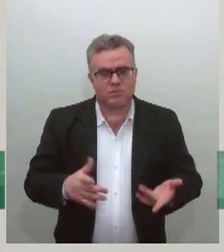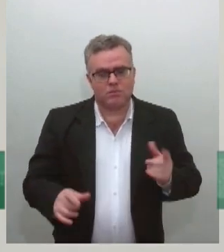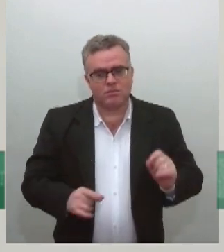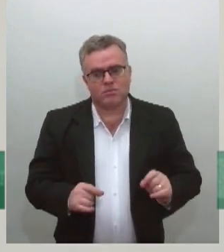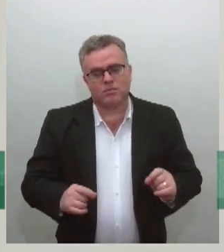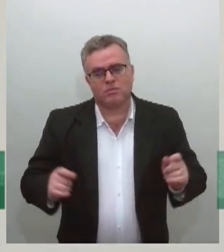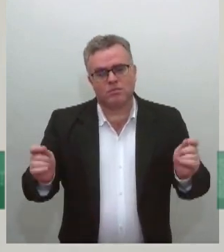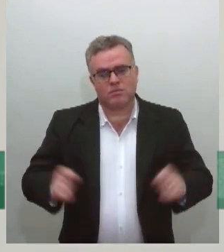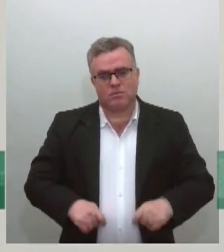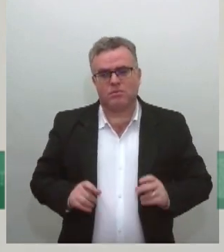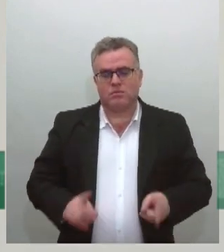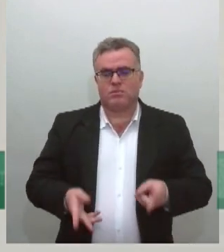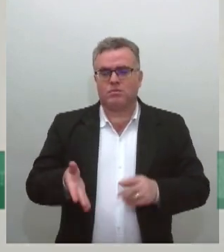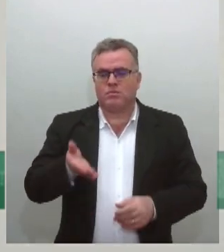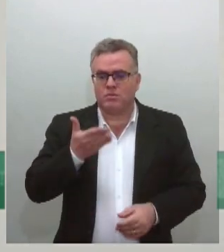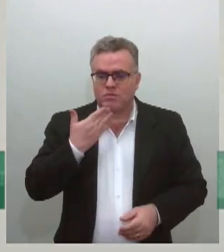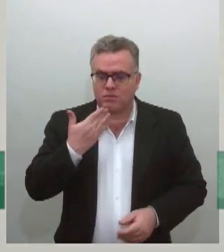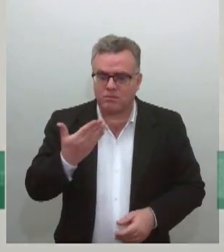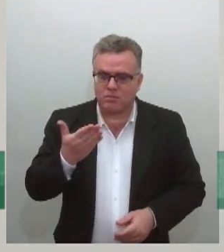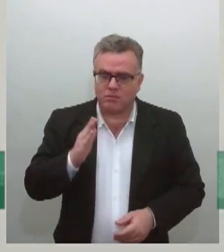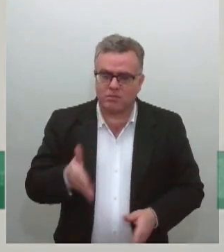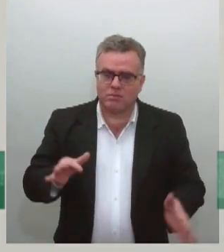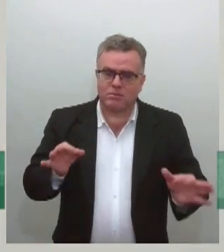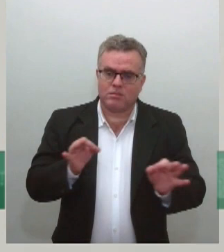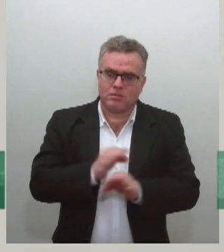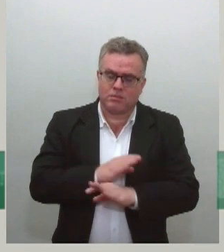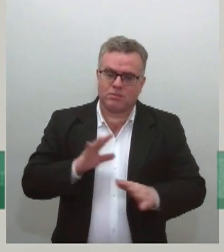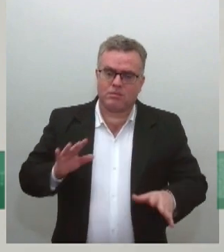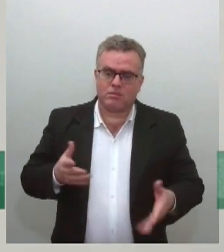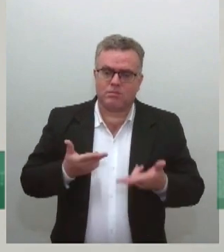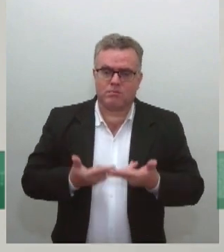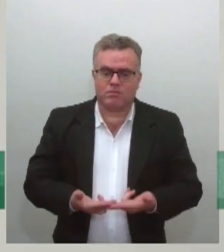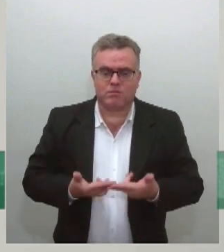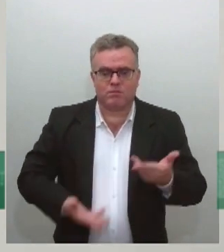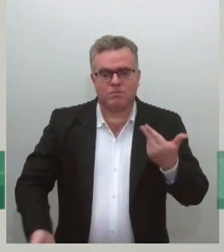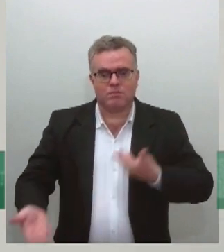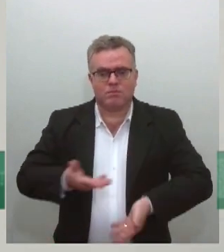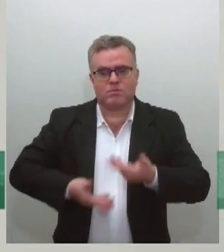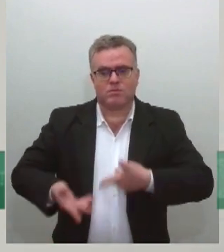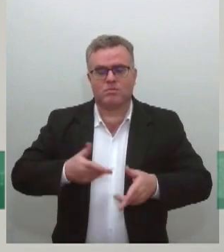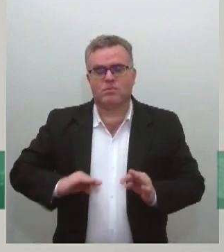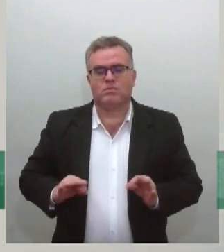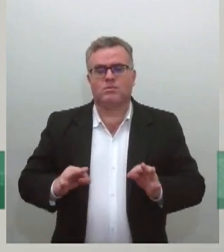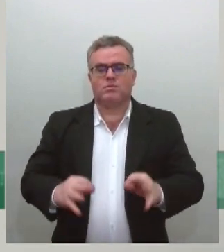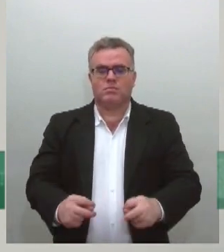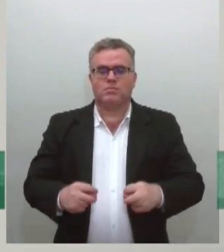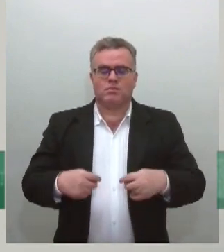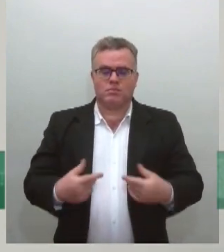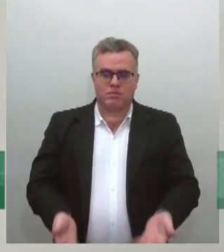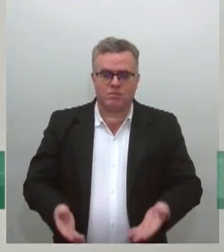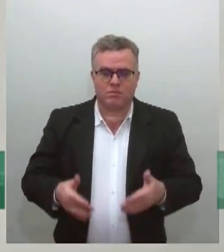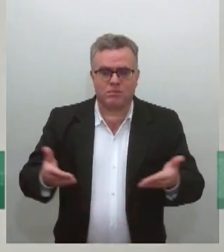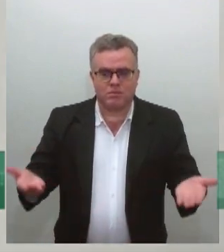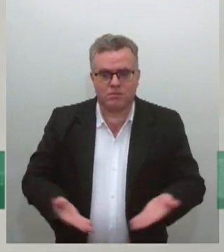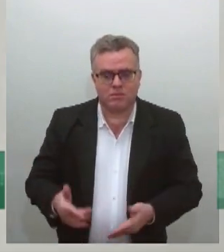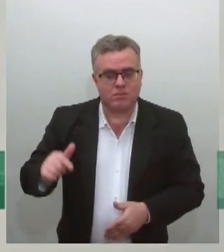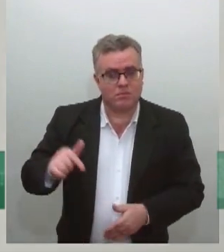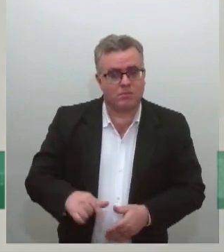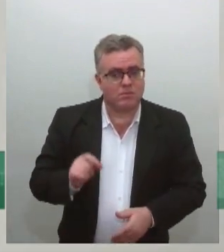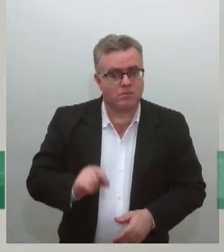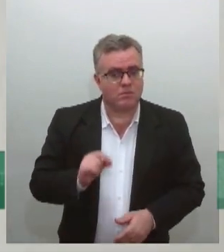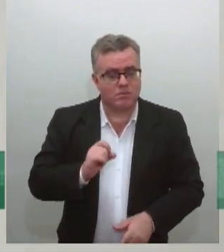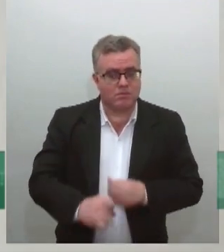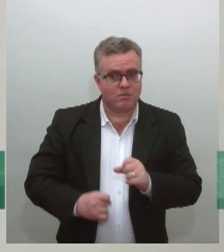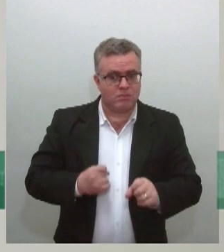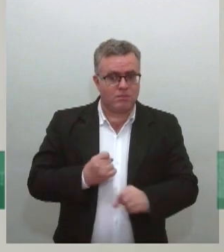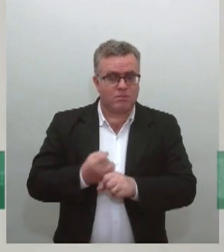assim, a troca, a paciência, a parceria de todo mundo nesse momento. É um ano muito importante, o